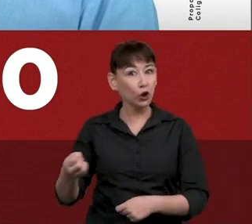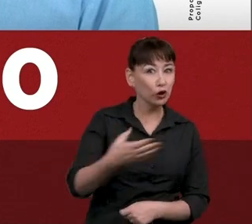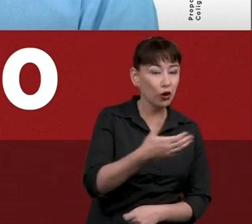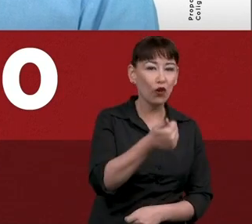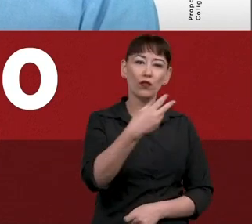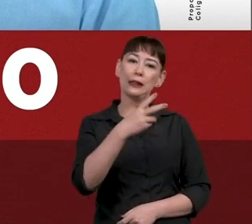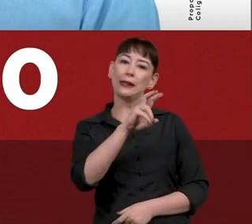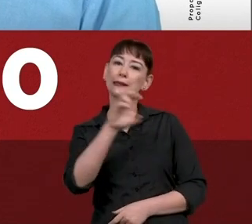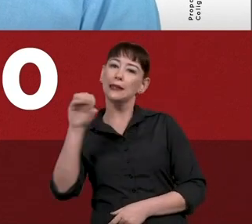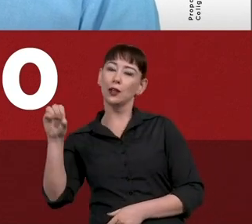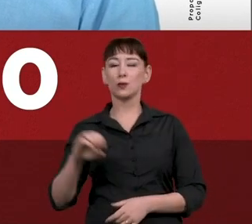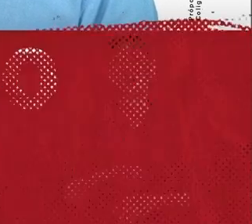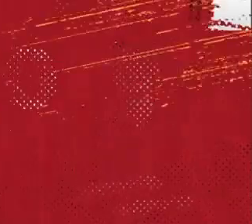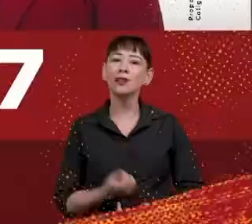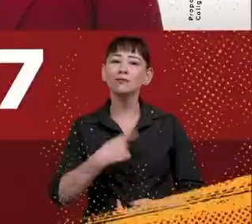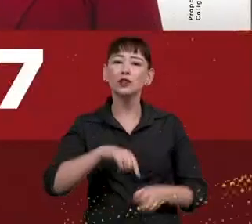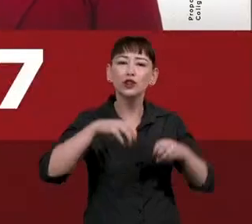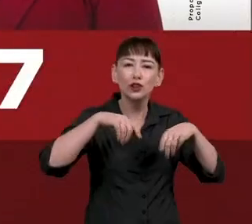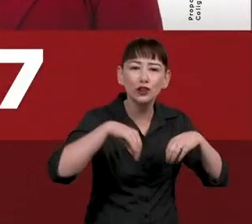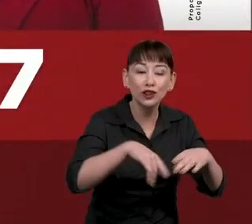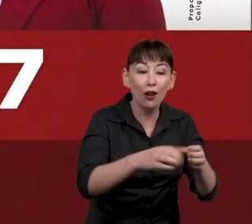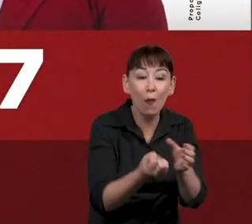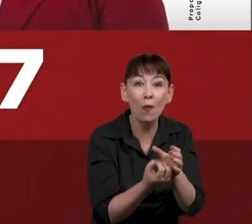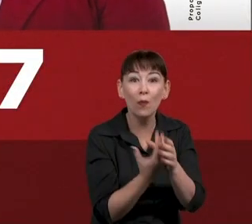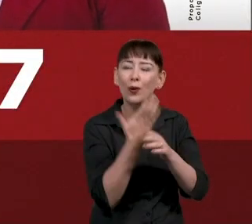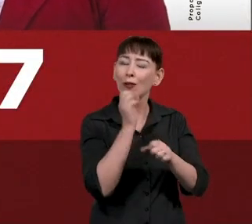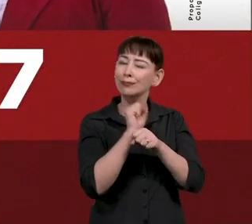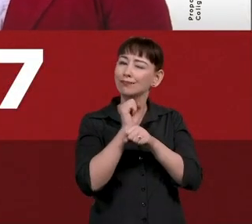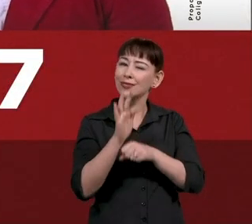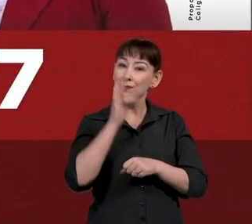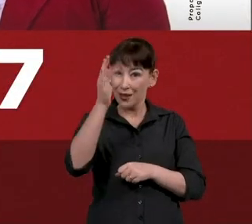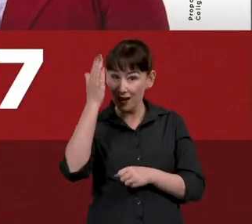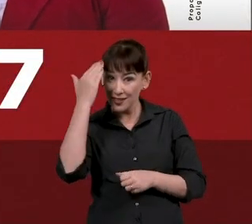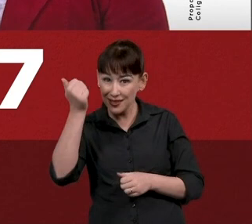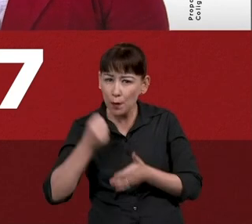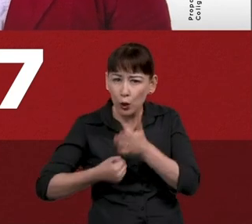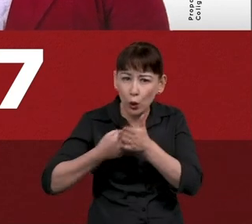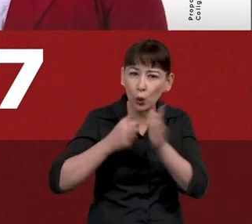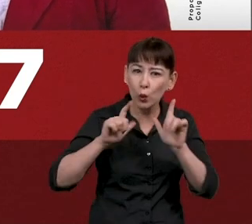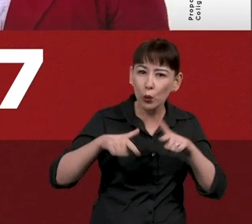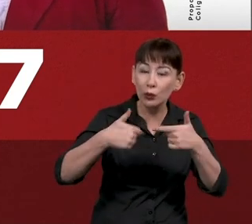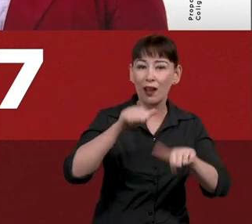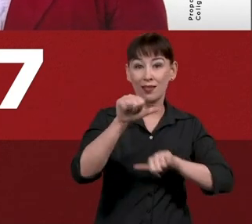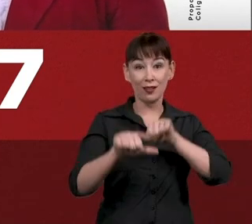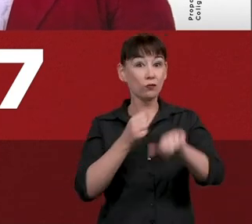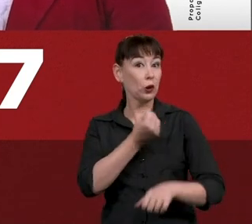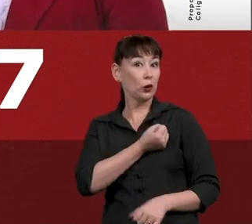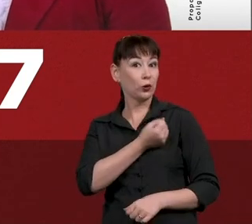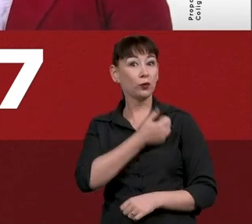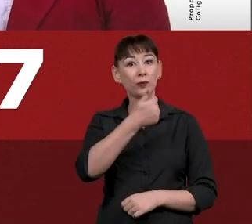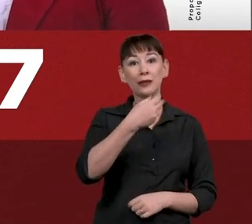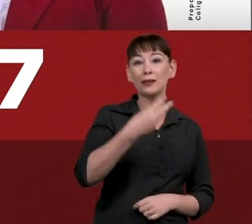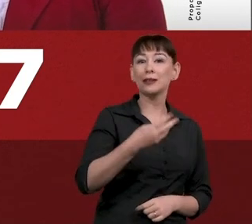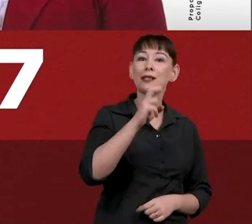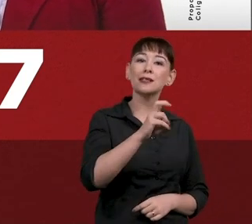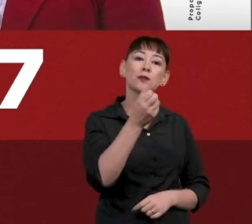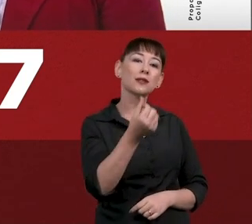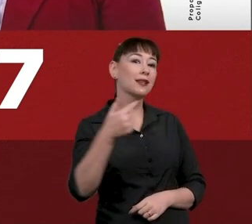O novo, Silésio, 13500. Do chão da luta brota a esperança. Quem sabe lutar, sabe transformar. Maria